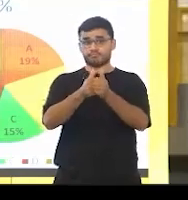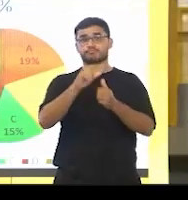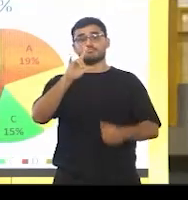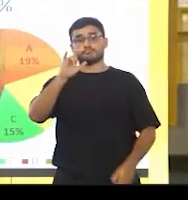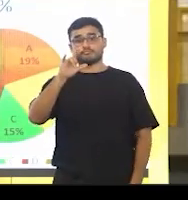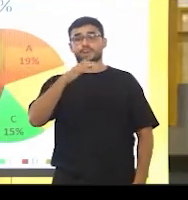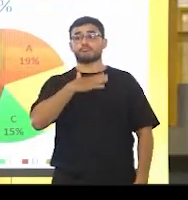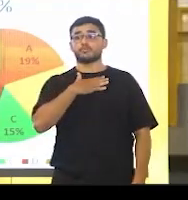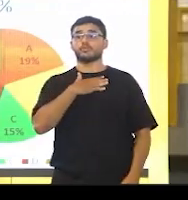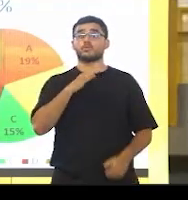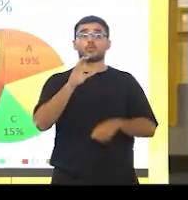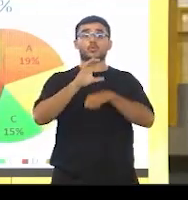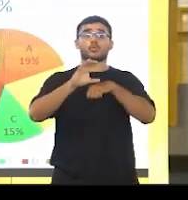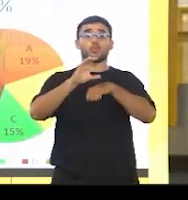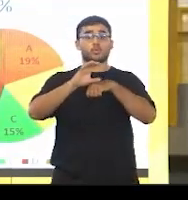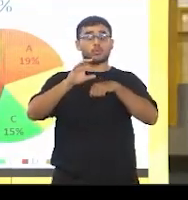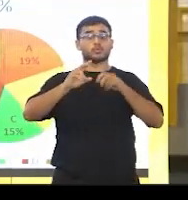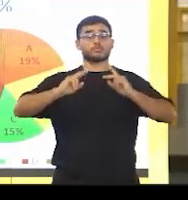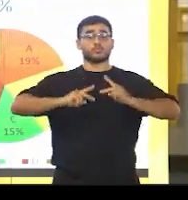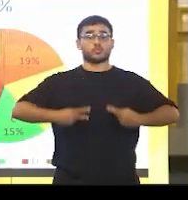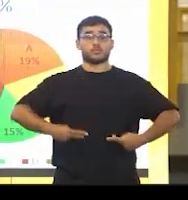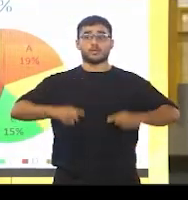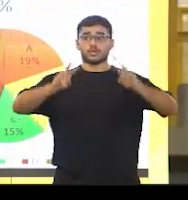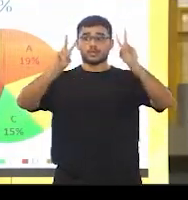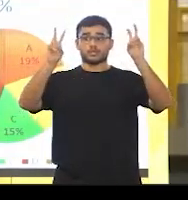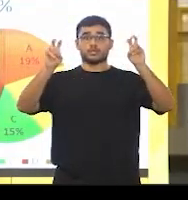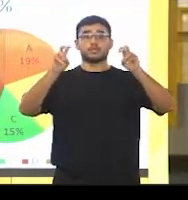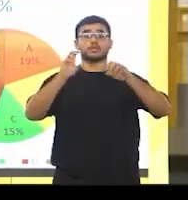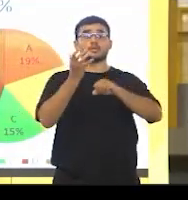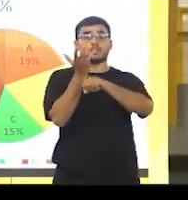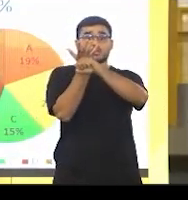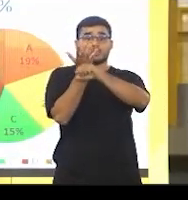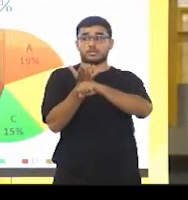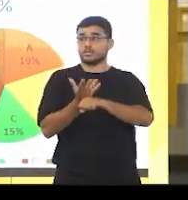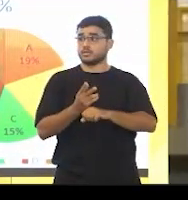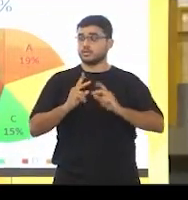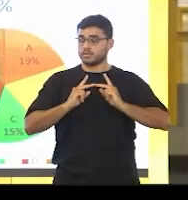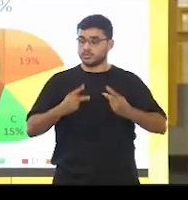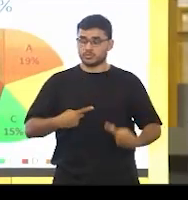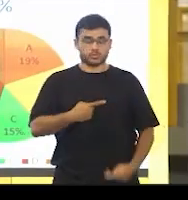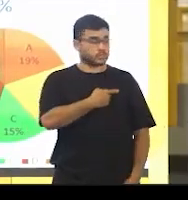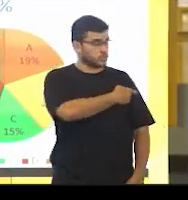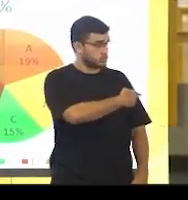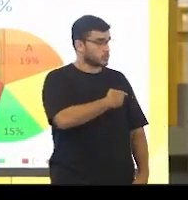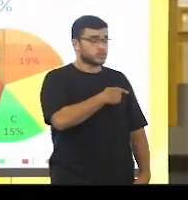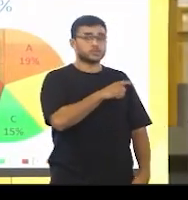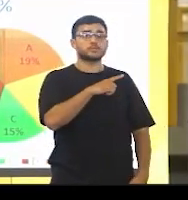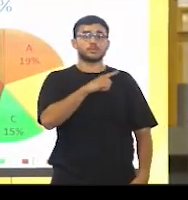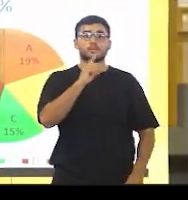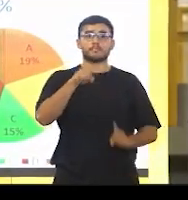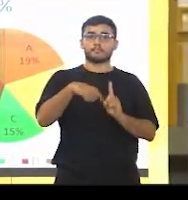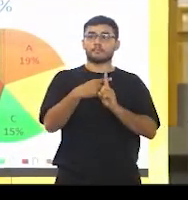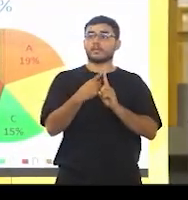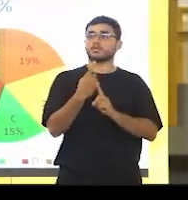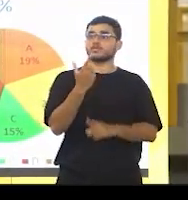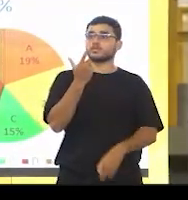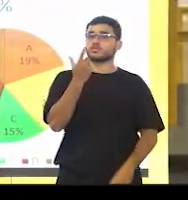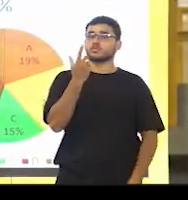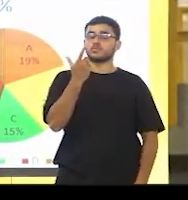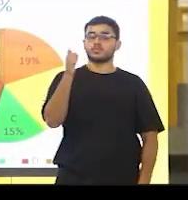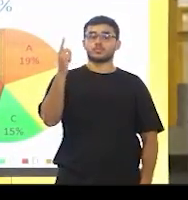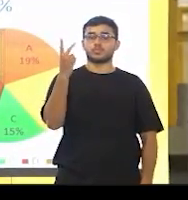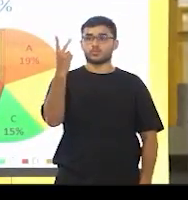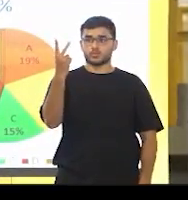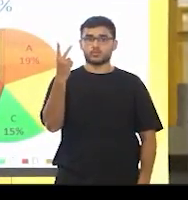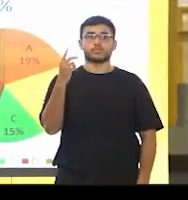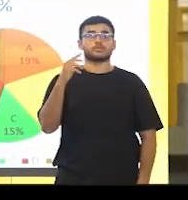pessoal, o nosso curso de humanas, tá? George e eu criamos um curso de humanas, tem outros 2 professores fabulosos,